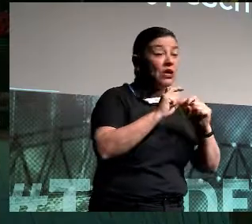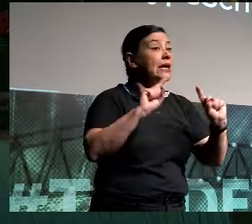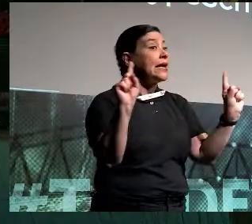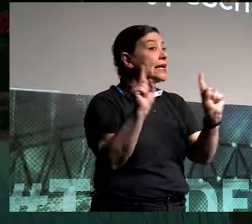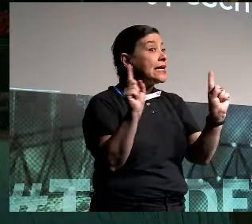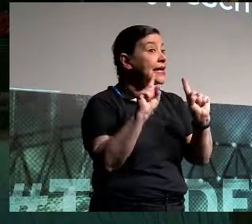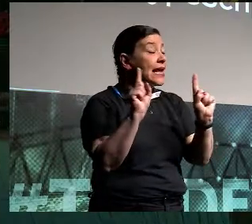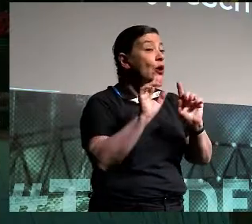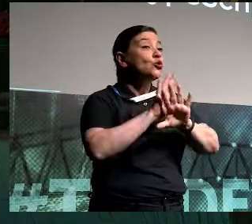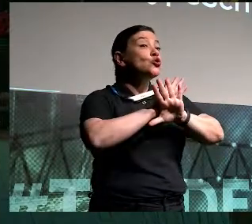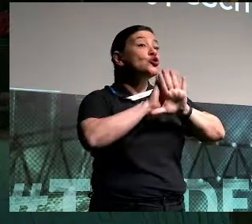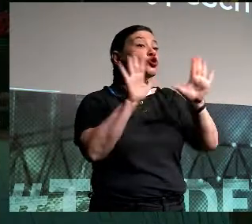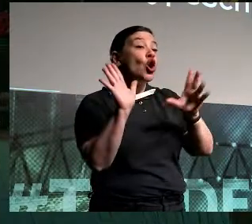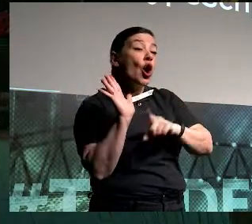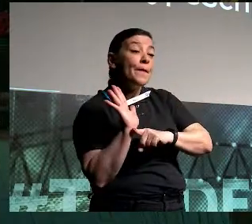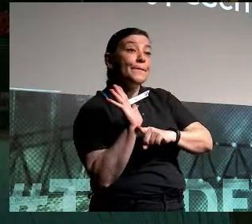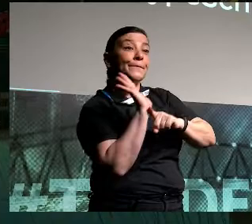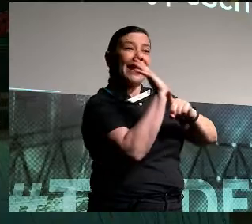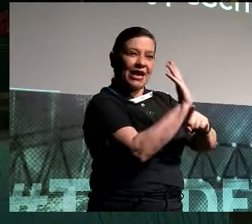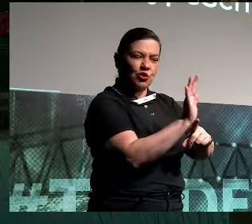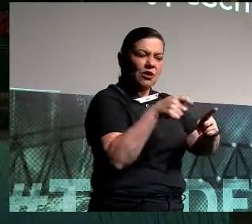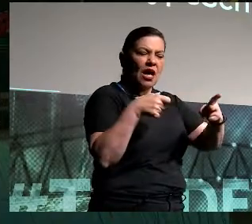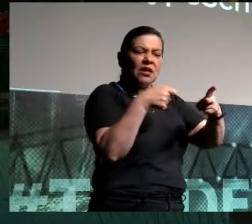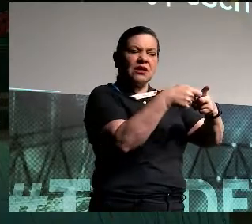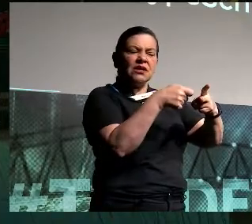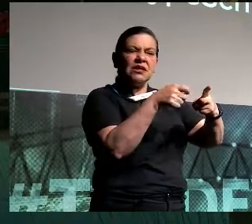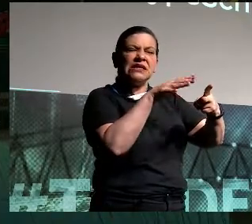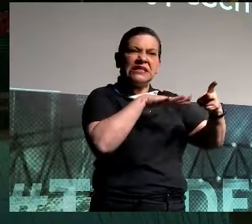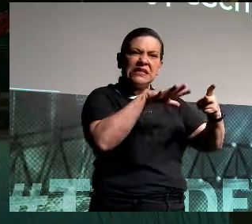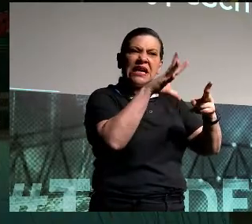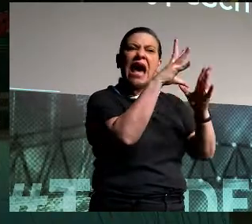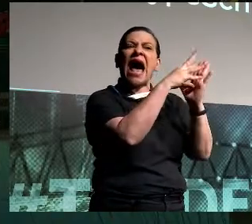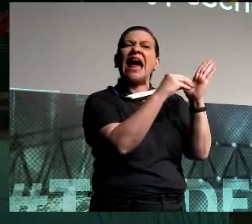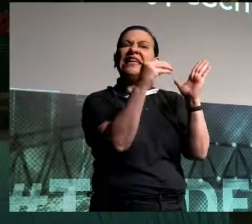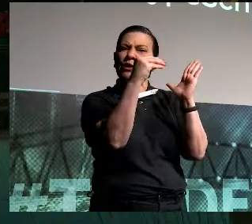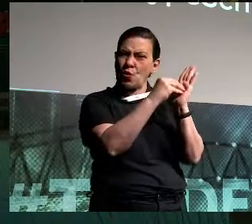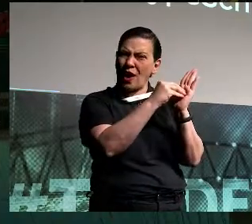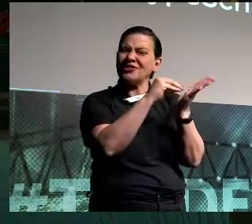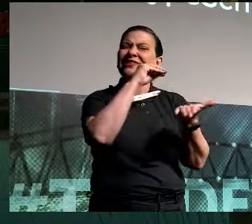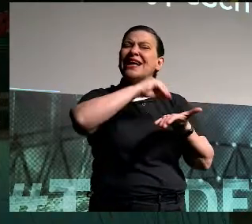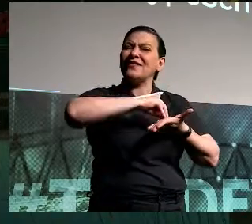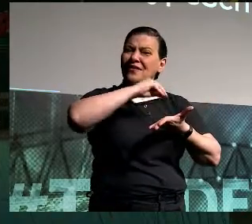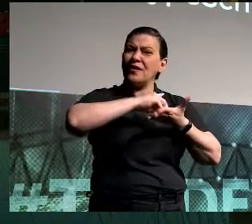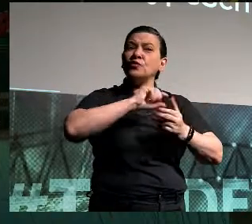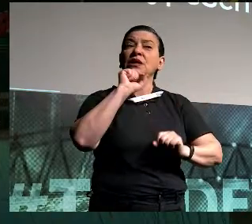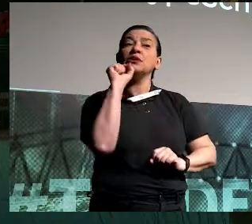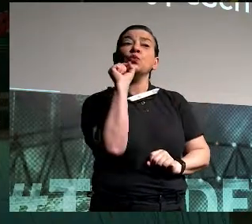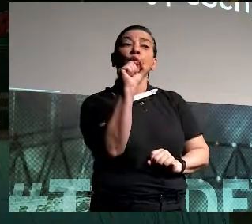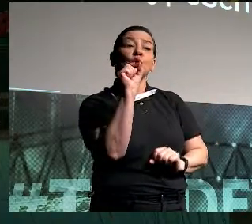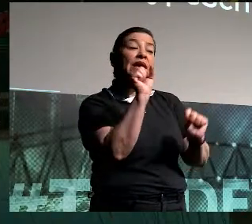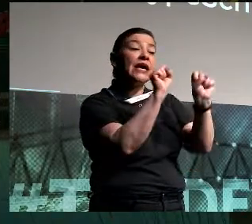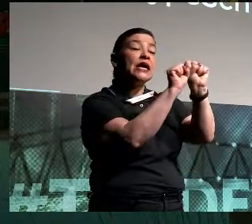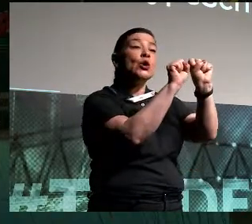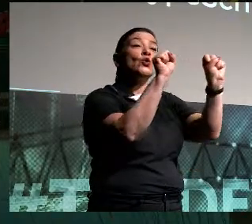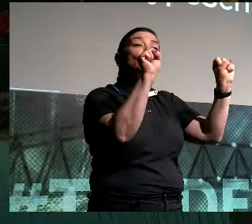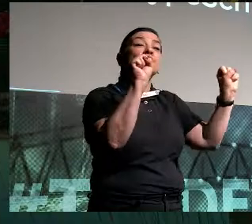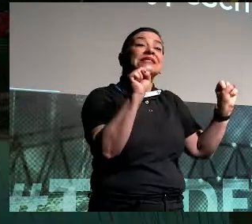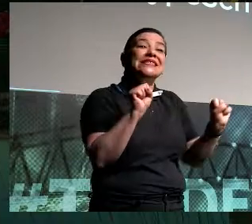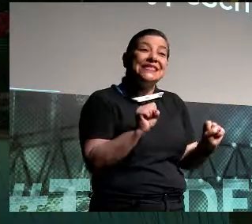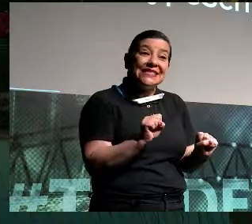vem para colocar uma coisa que, na minha opinião, estava faltando na linguagem que eu mais amo, que é um sistema estático de